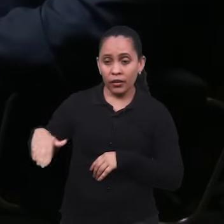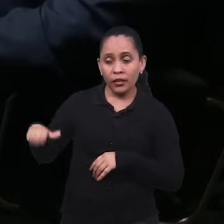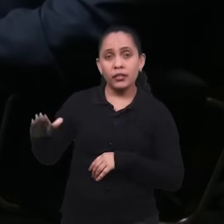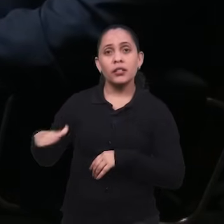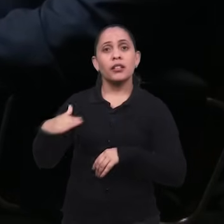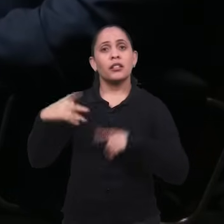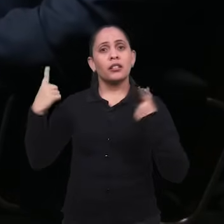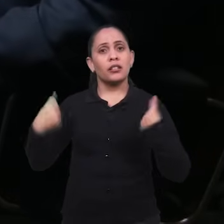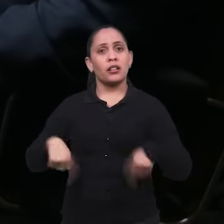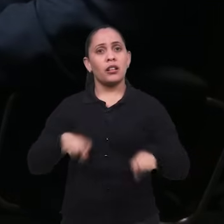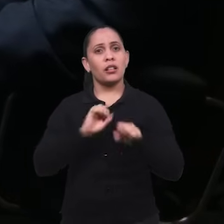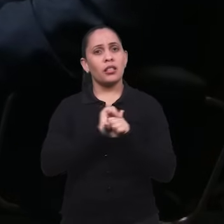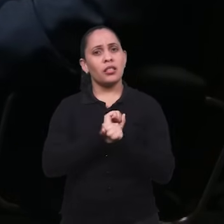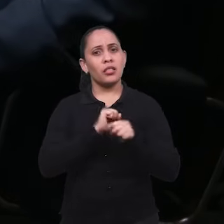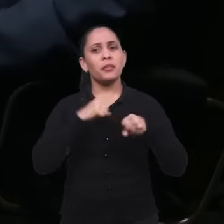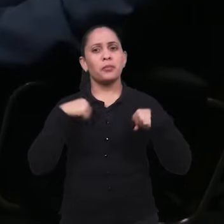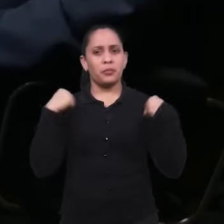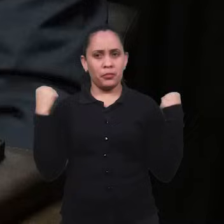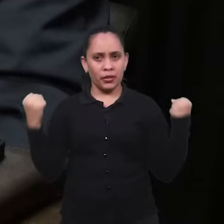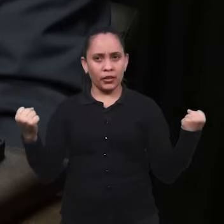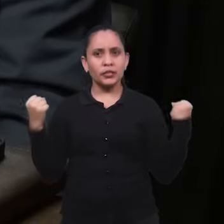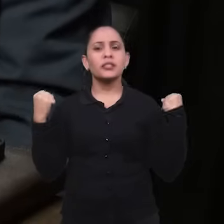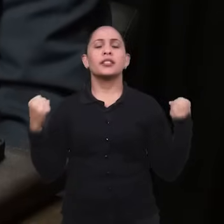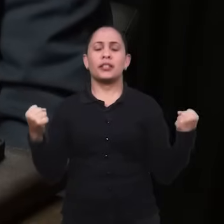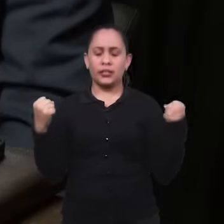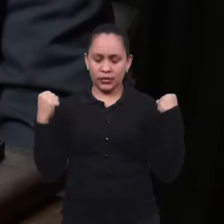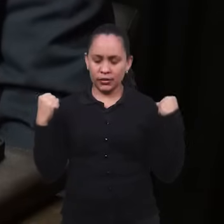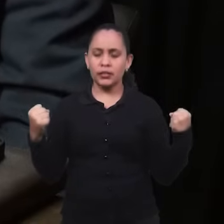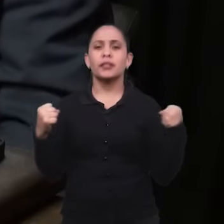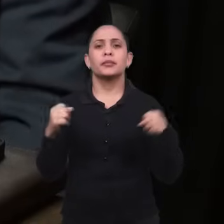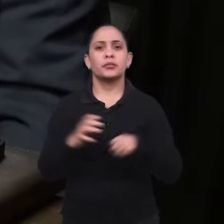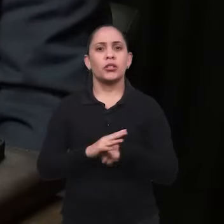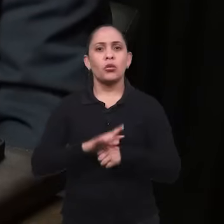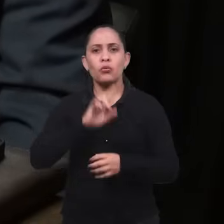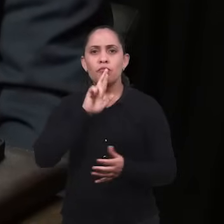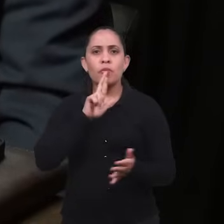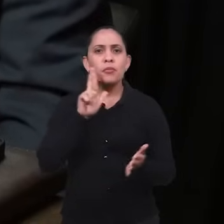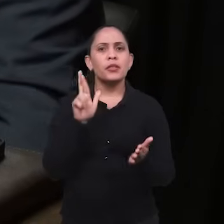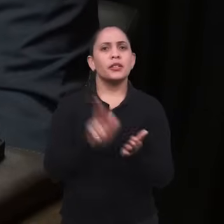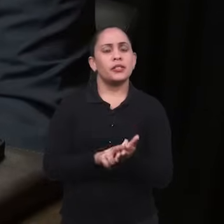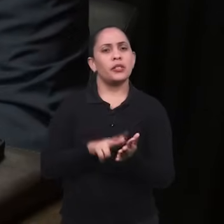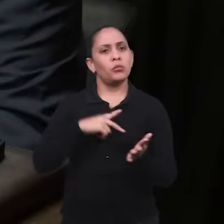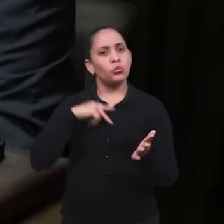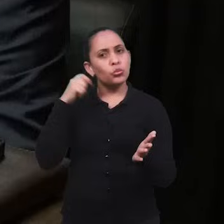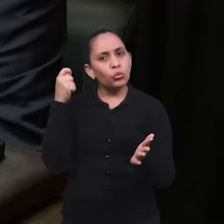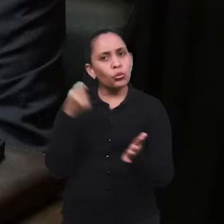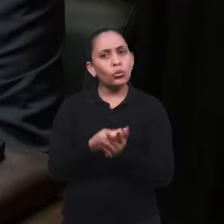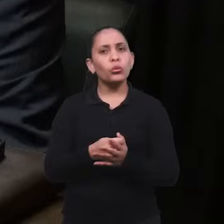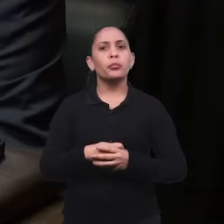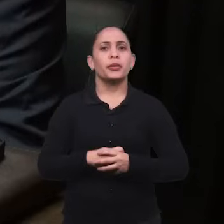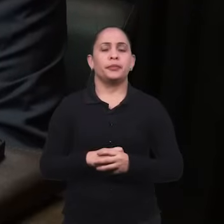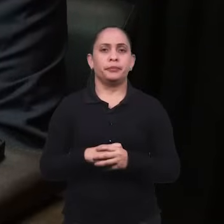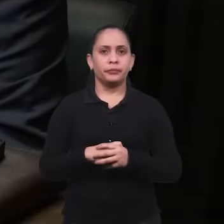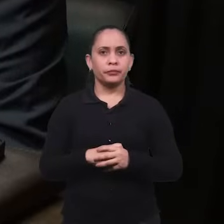que é feita, o Senhor está dando uma libertação. Né? São os atos de justiça. Isso é a confirmação, é o dom espiritual